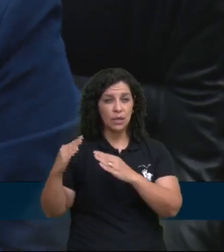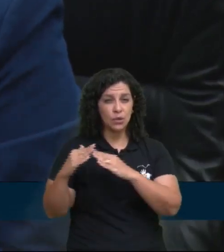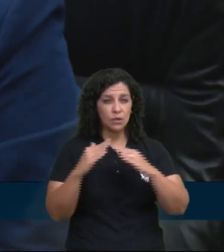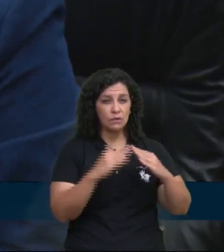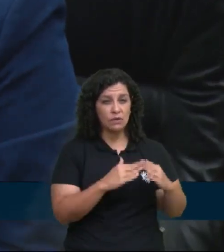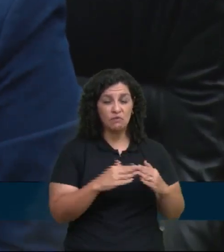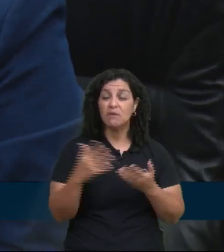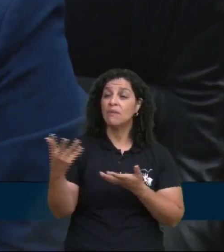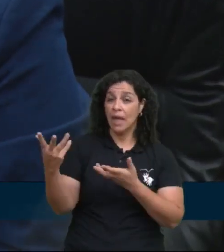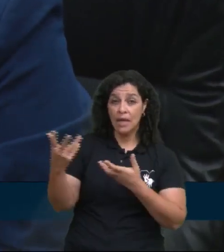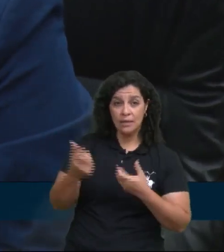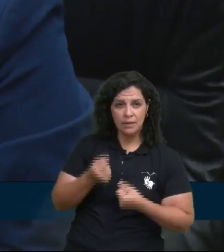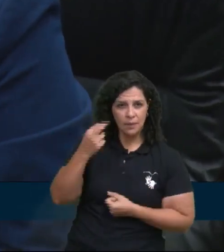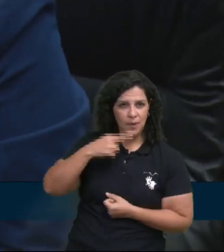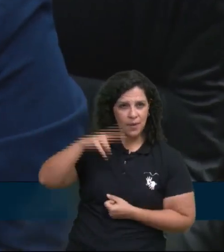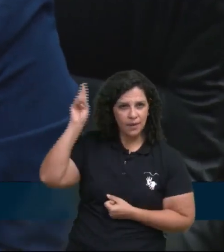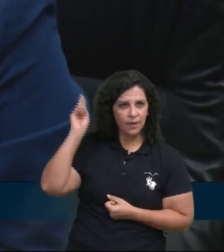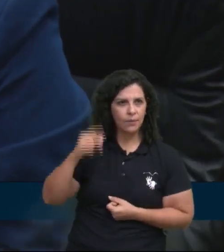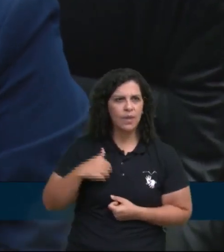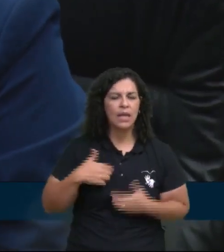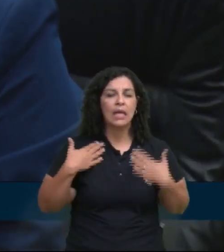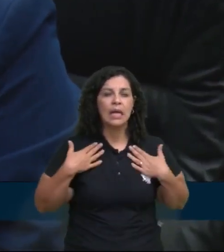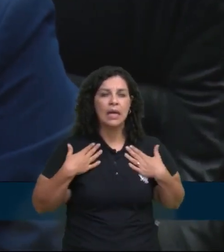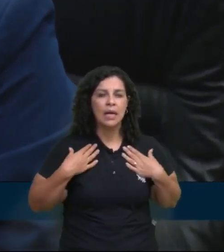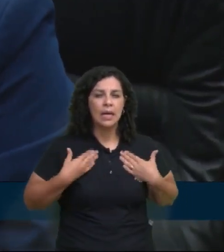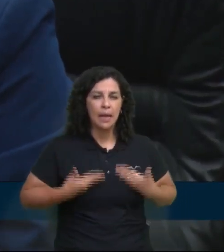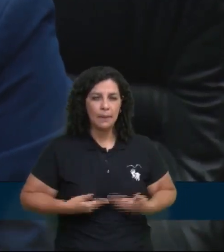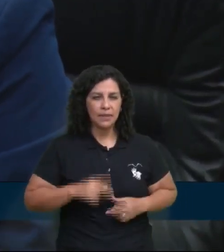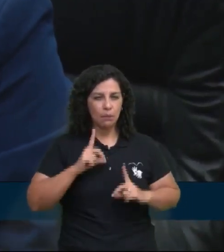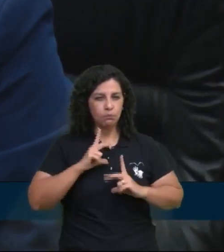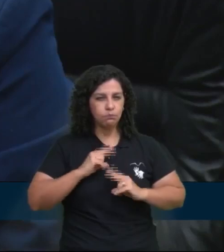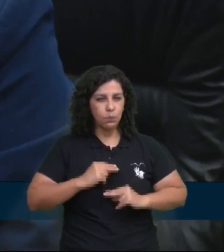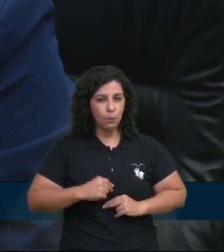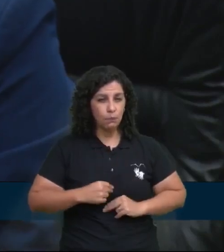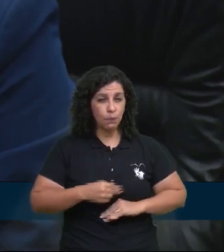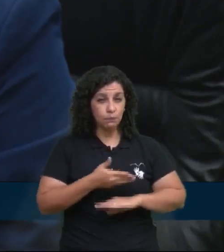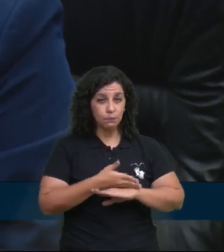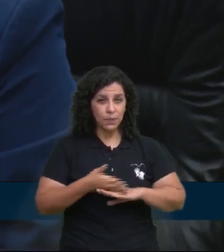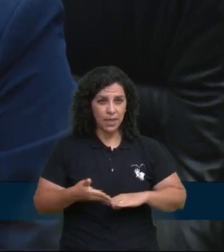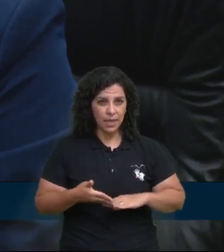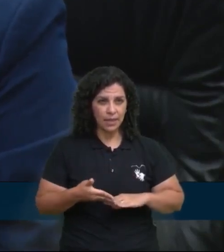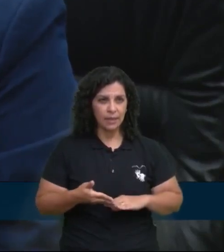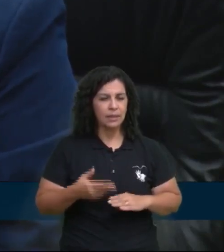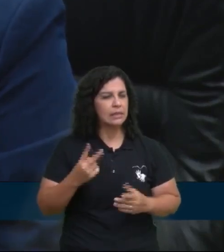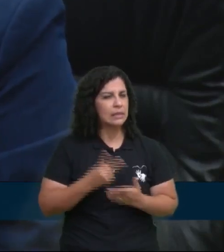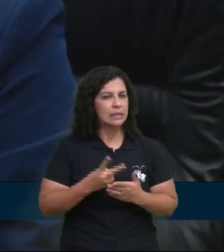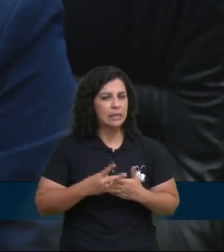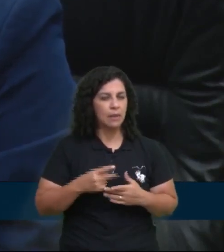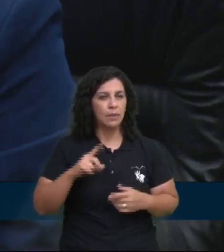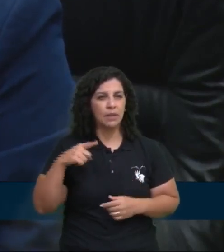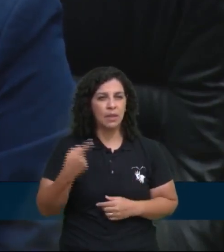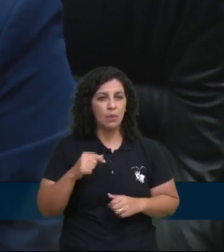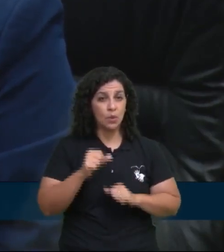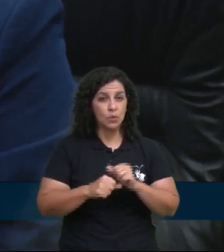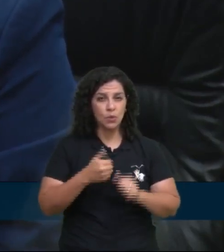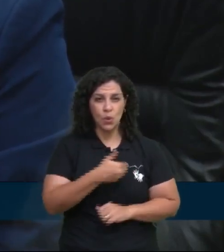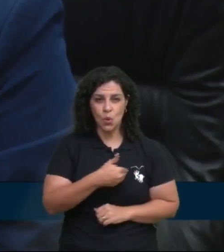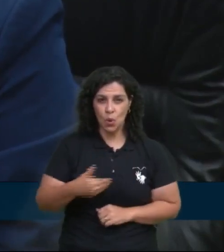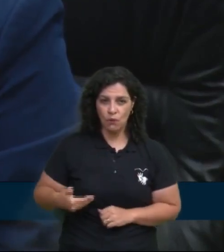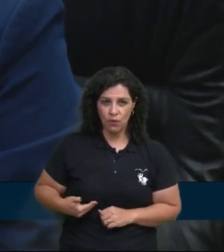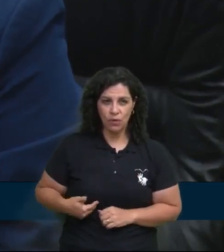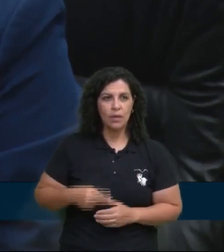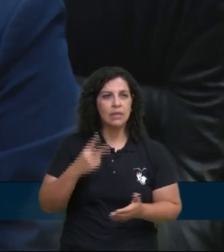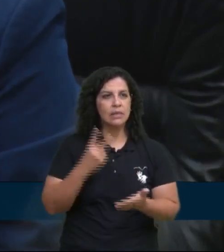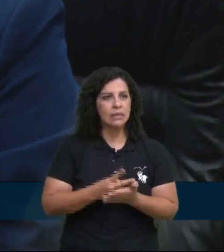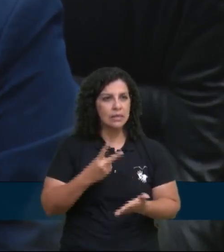recebê-lo. Ele estava de camisa branca. Ele andava de camisa branca, depois virou governador, só